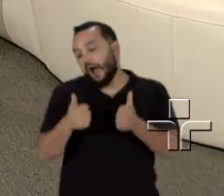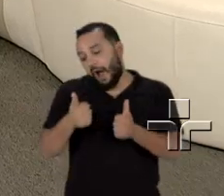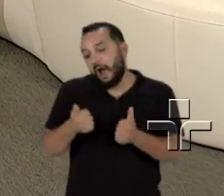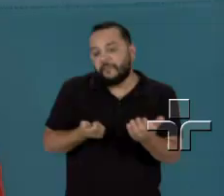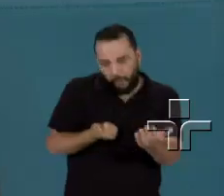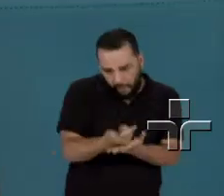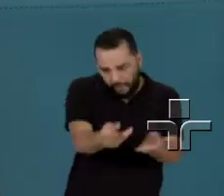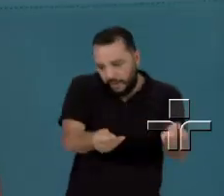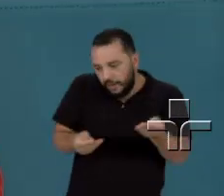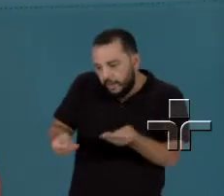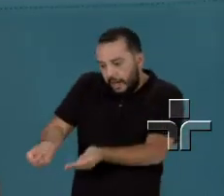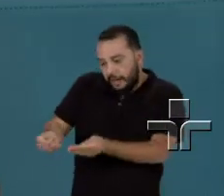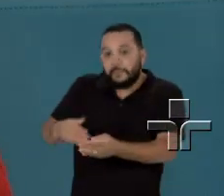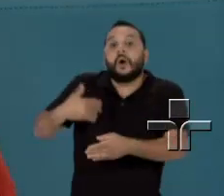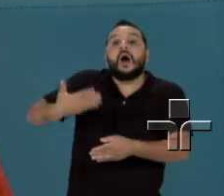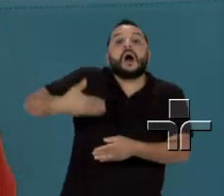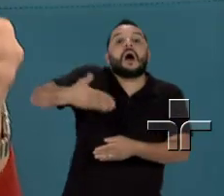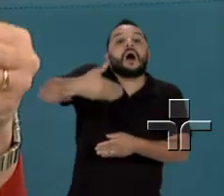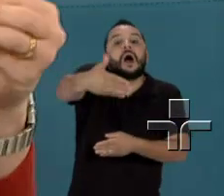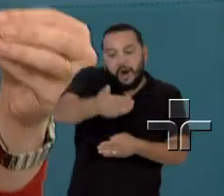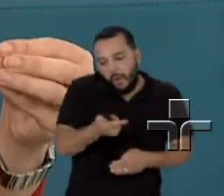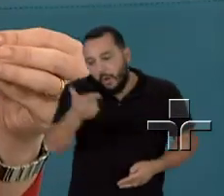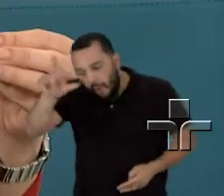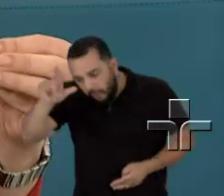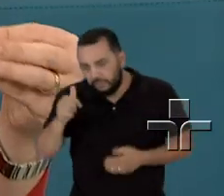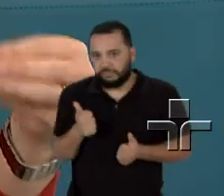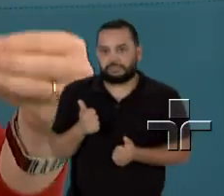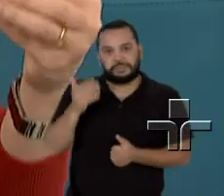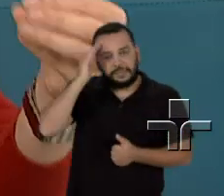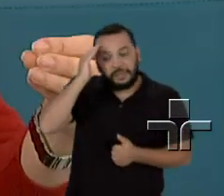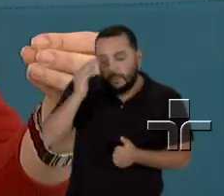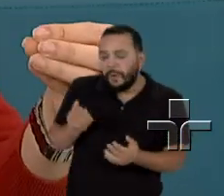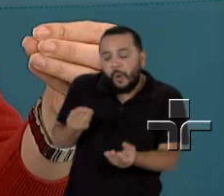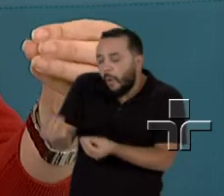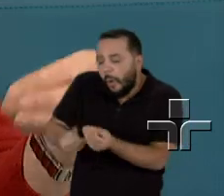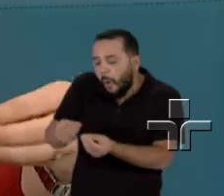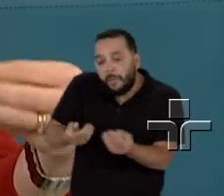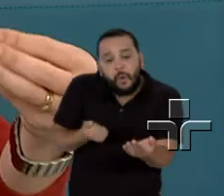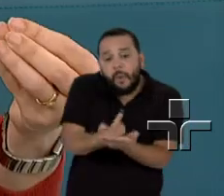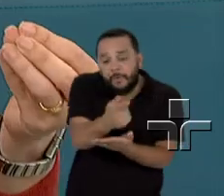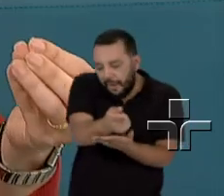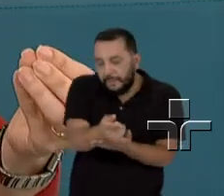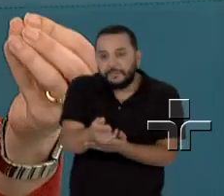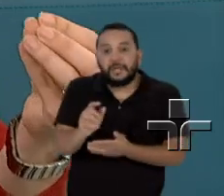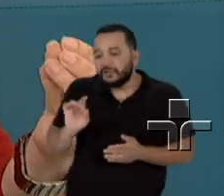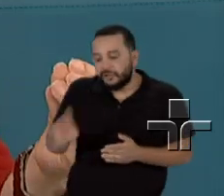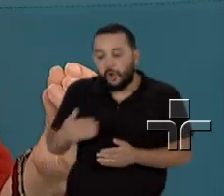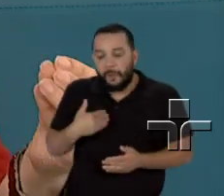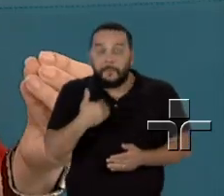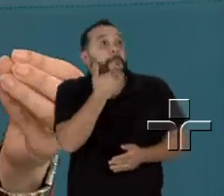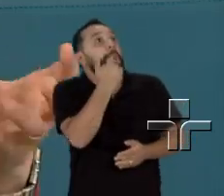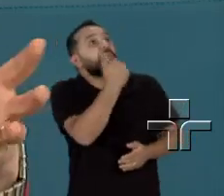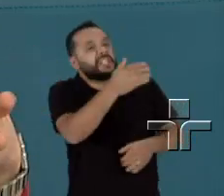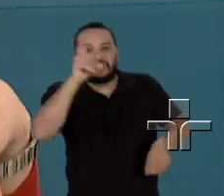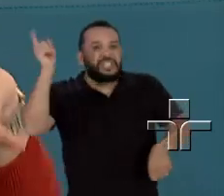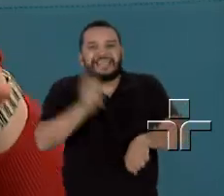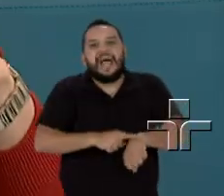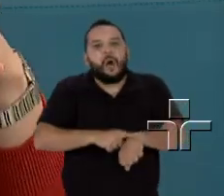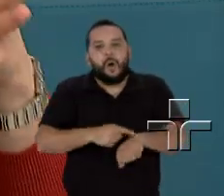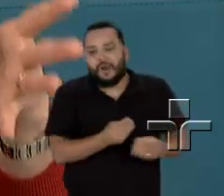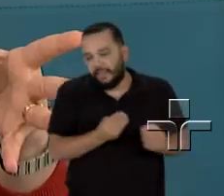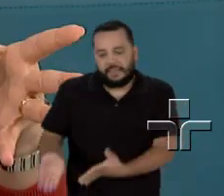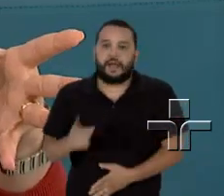então você quer isso ok como nós vamos fazer pra você ter isso não é basta pedir pra te né então